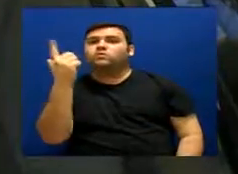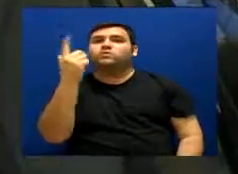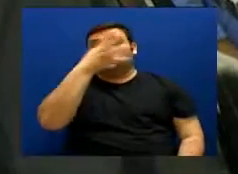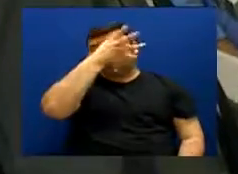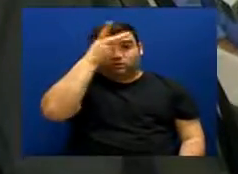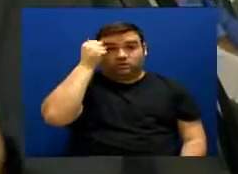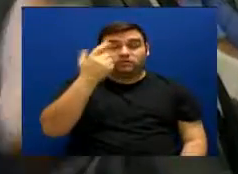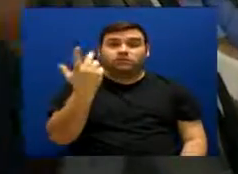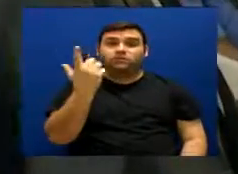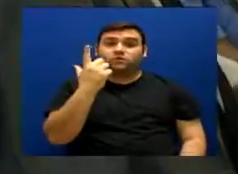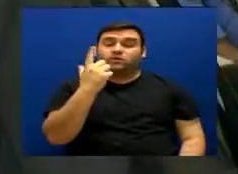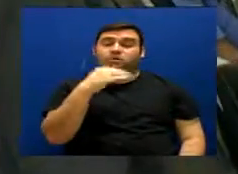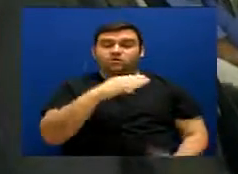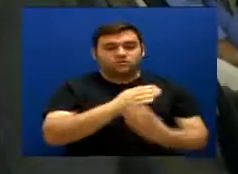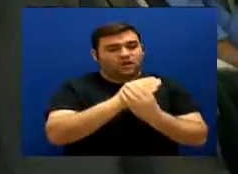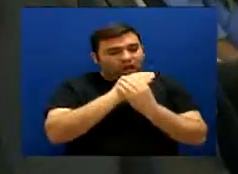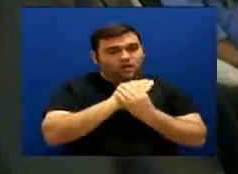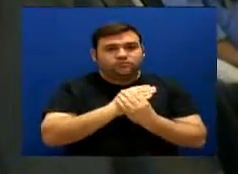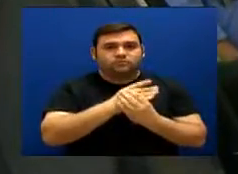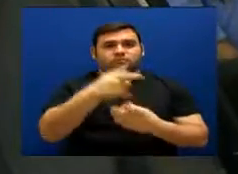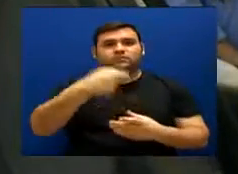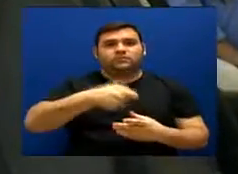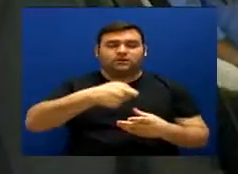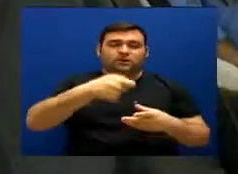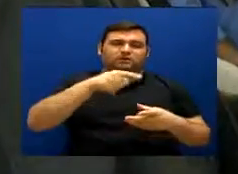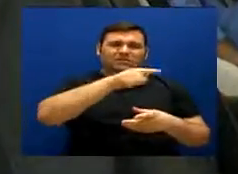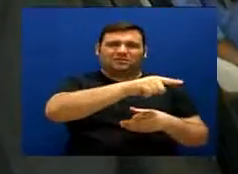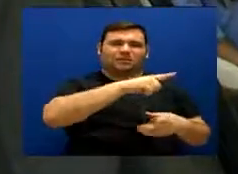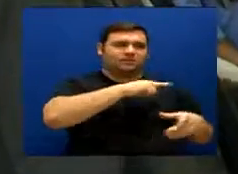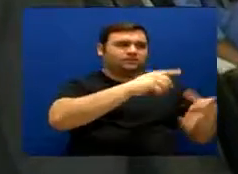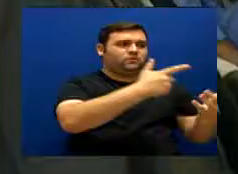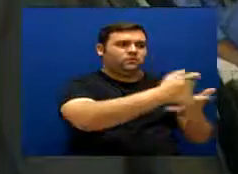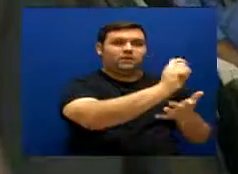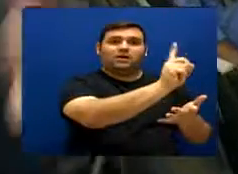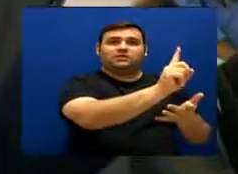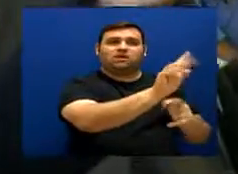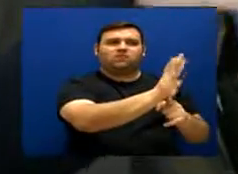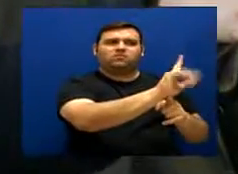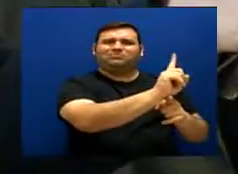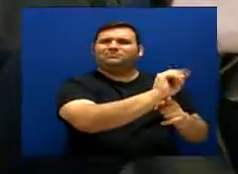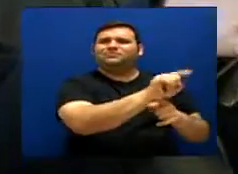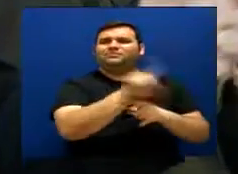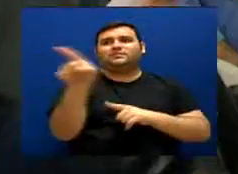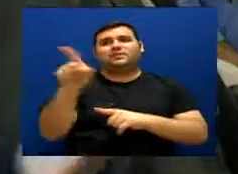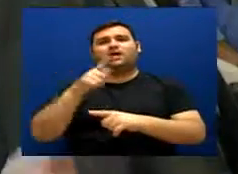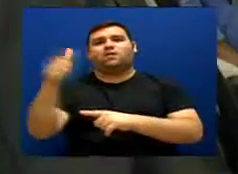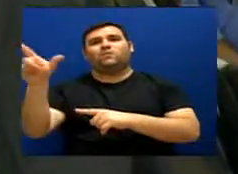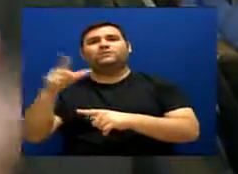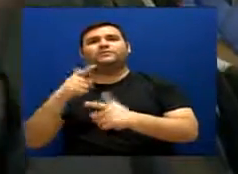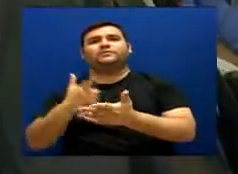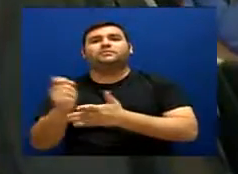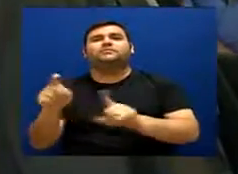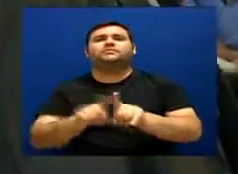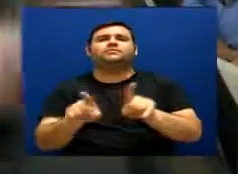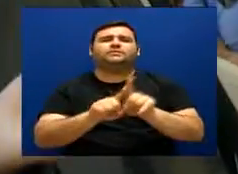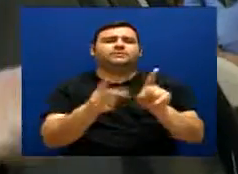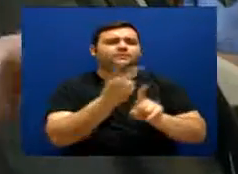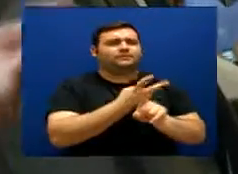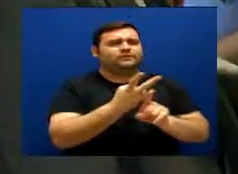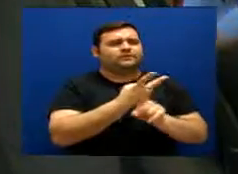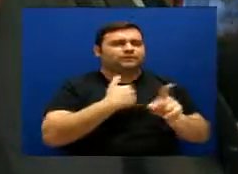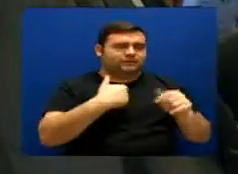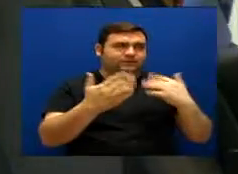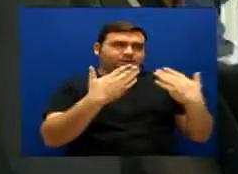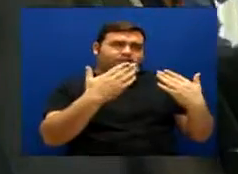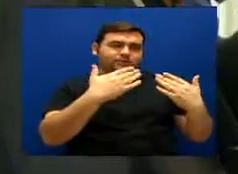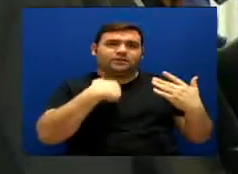entrar com lanche, que não tenha sido comprado obrigatoriamente no cinema. Só que eu já me comprometi com ele e já fui procurar,